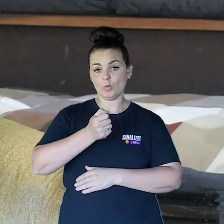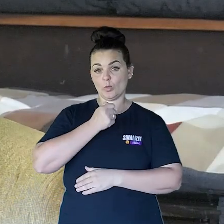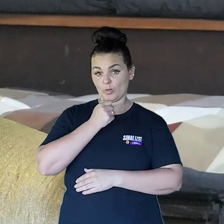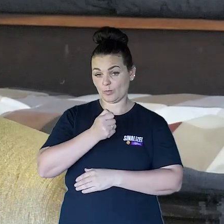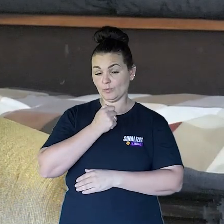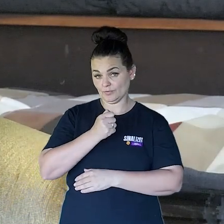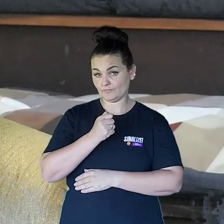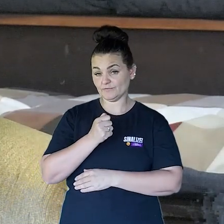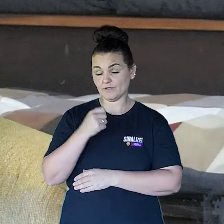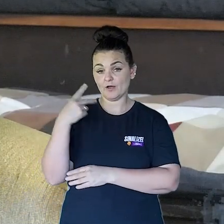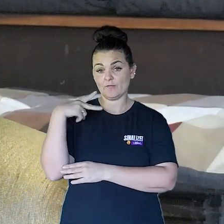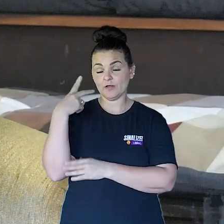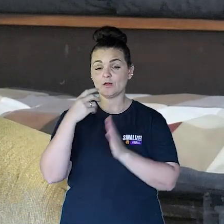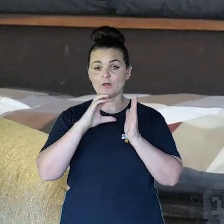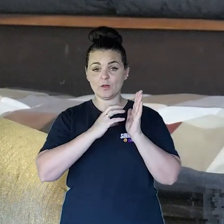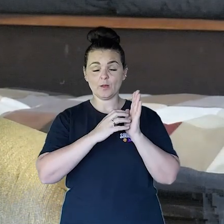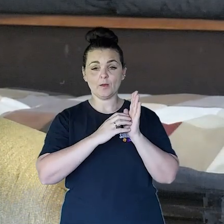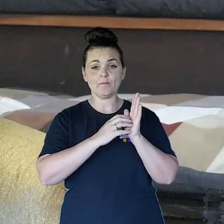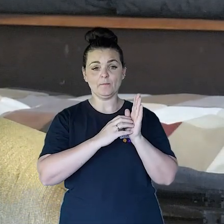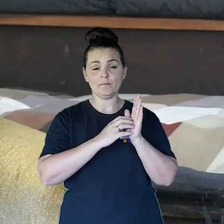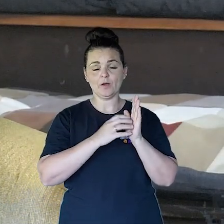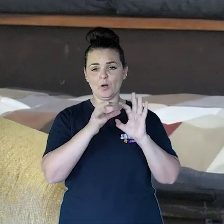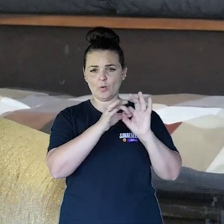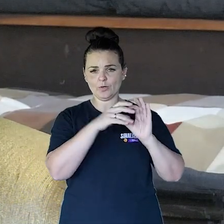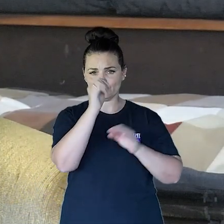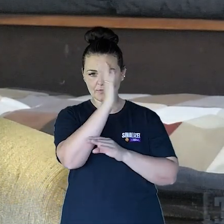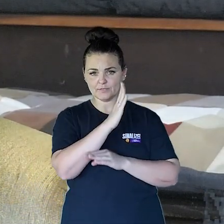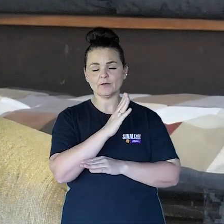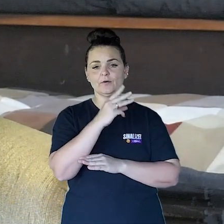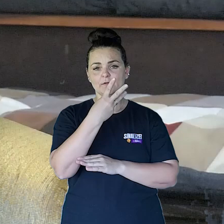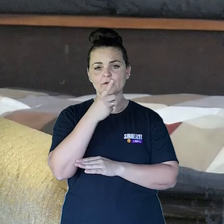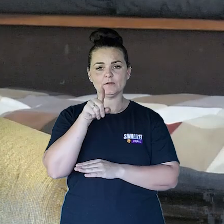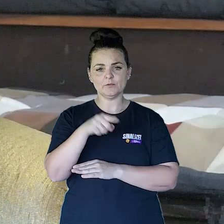hoje, ele foi eleito pelo Partido União Brasil com